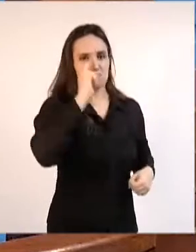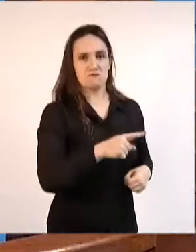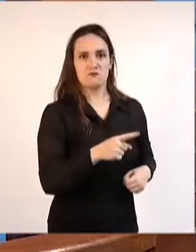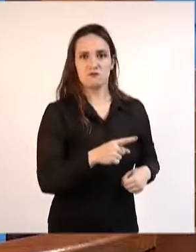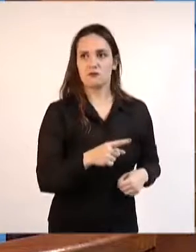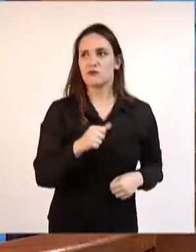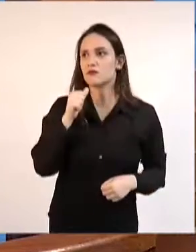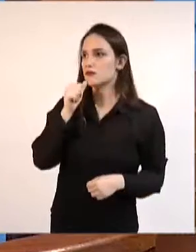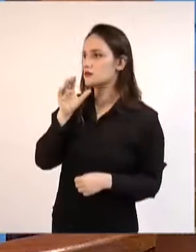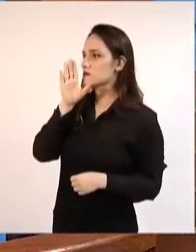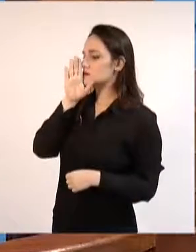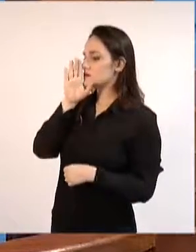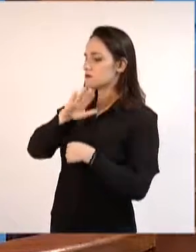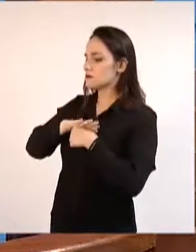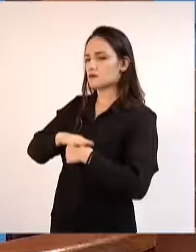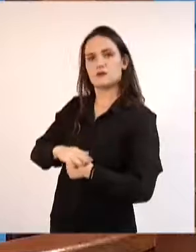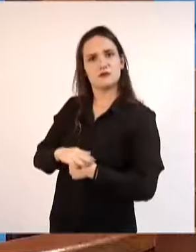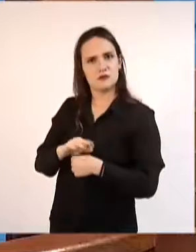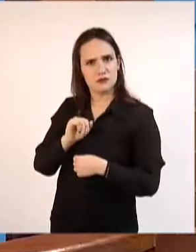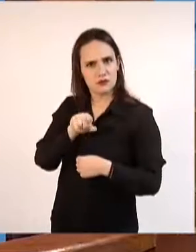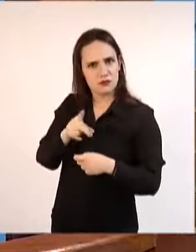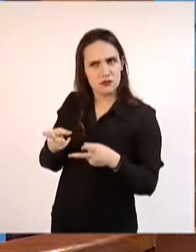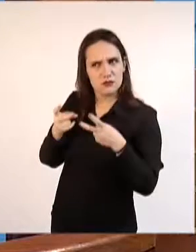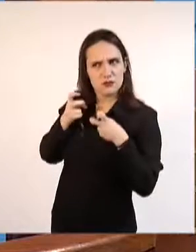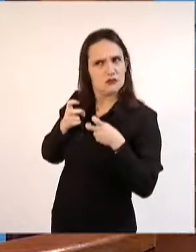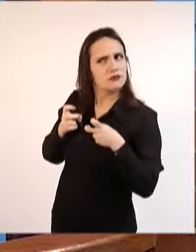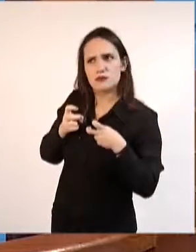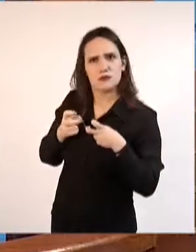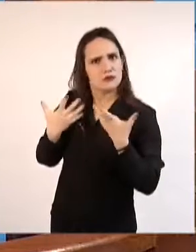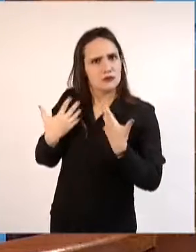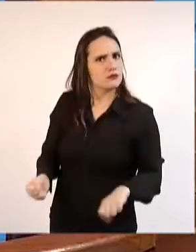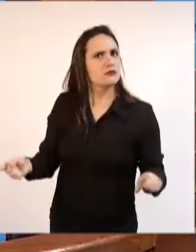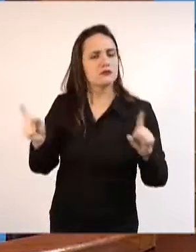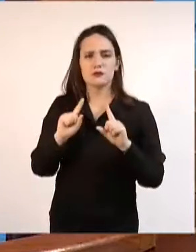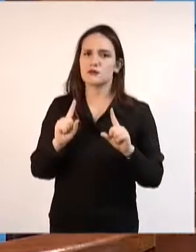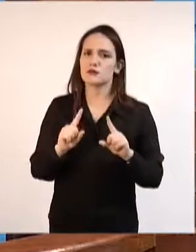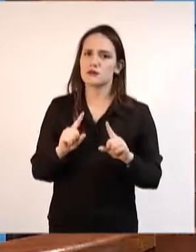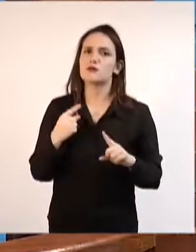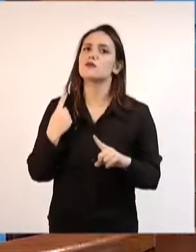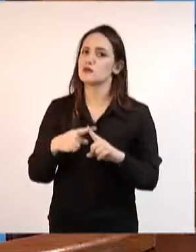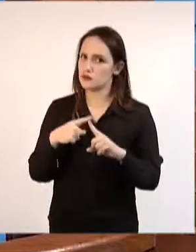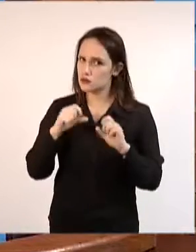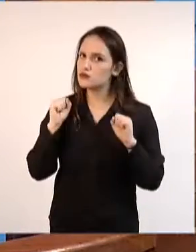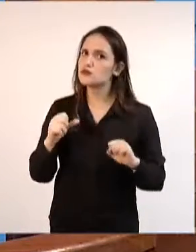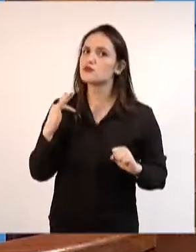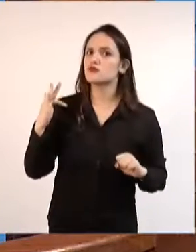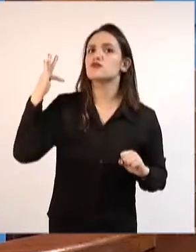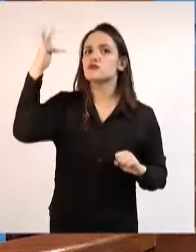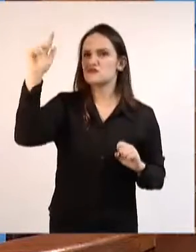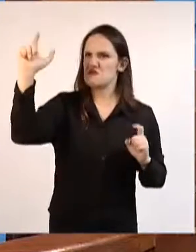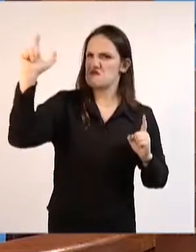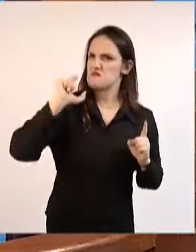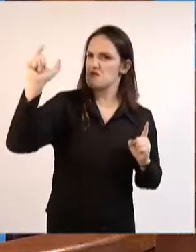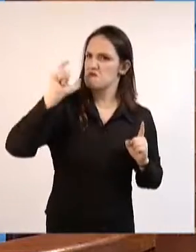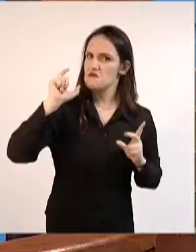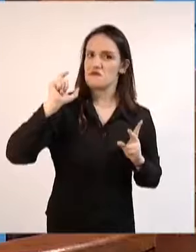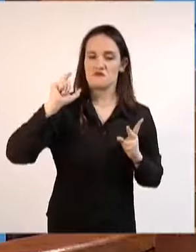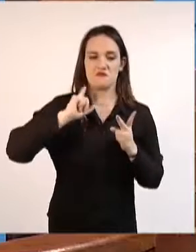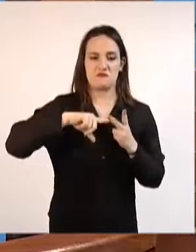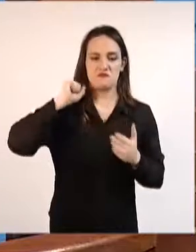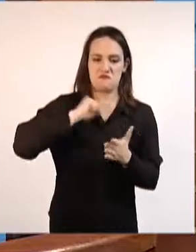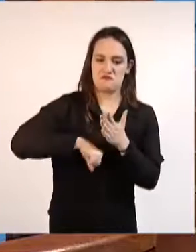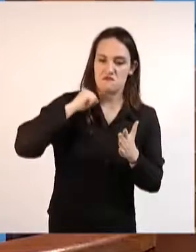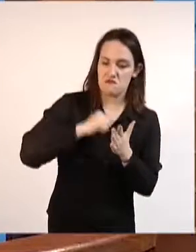aos primeiros sinais, que parecem sinais inocentes, ali reside uma futura agressão verbal, às vezes